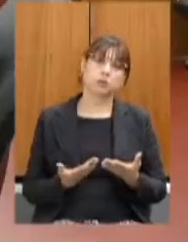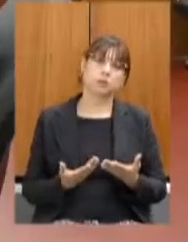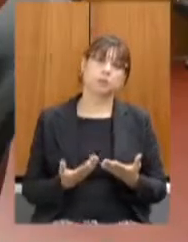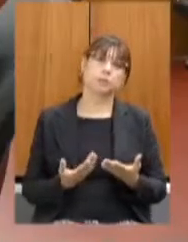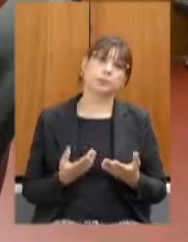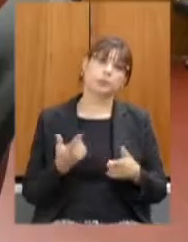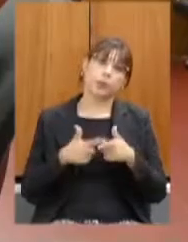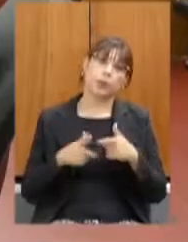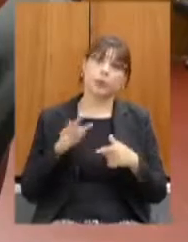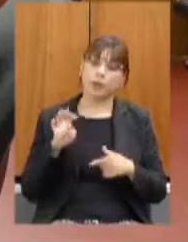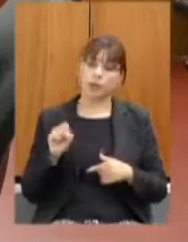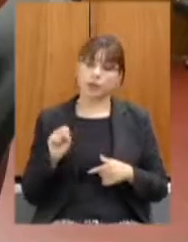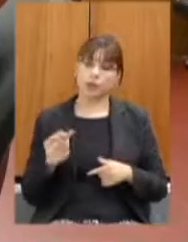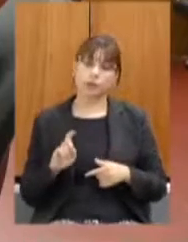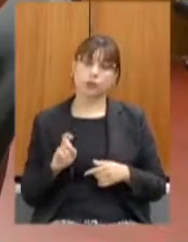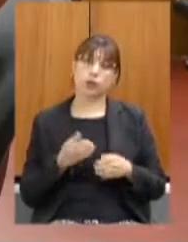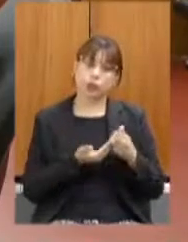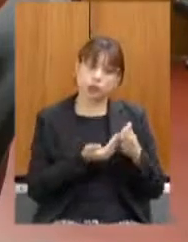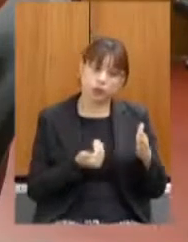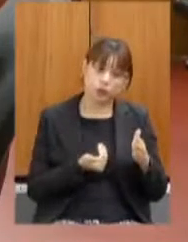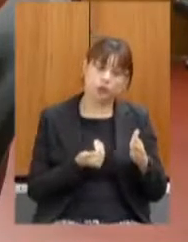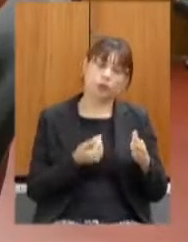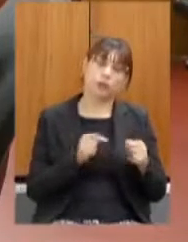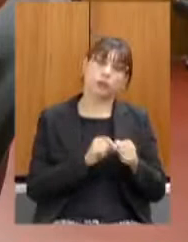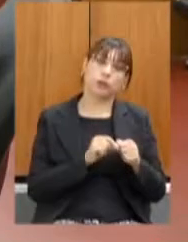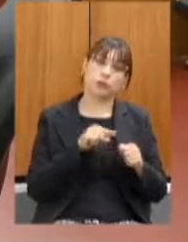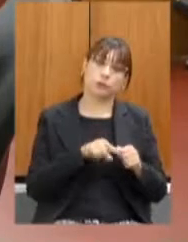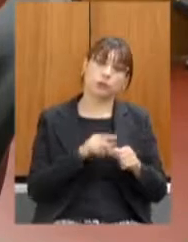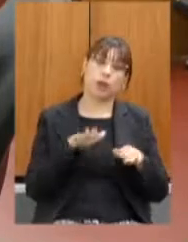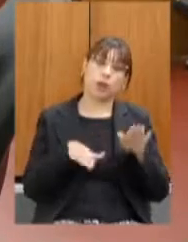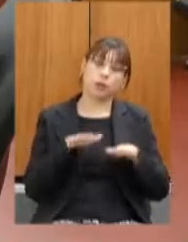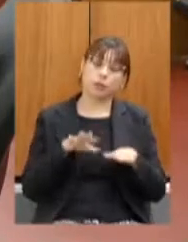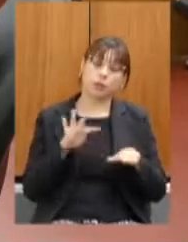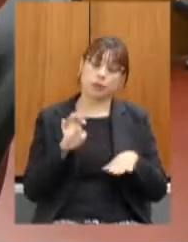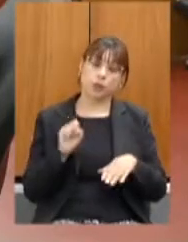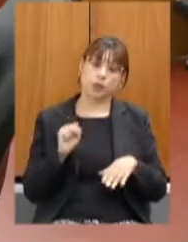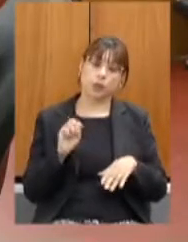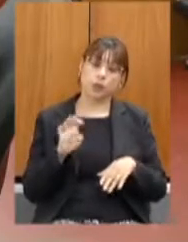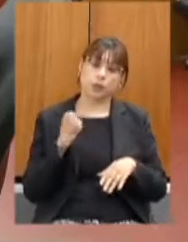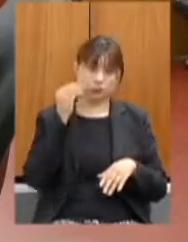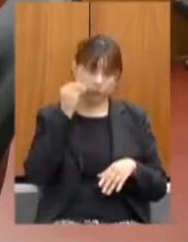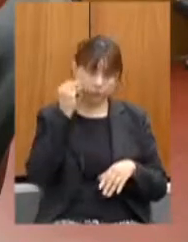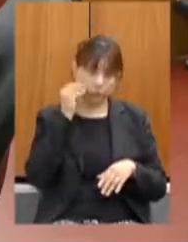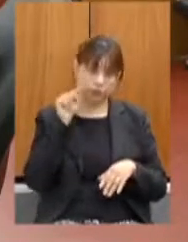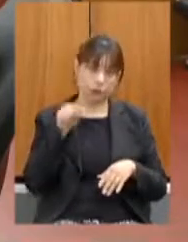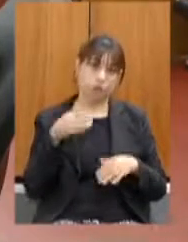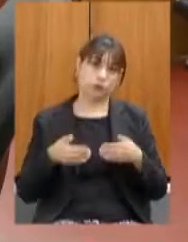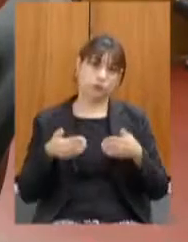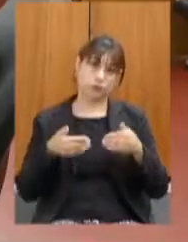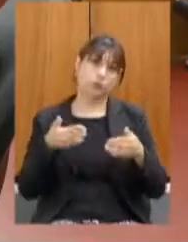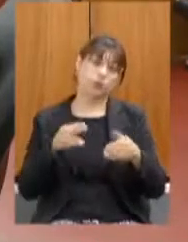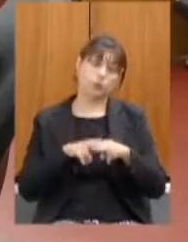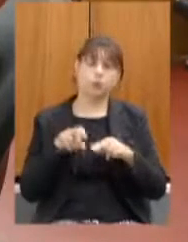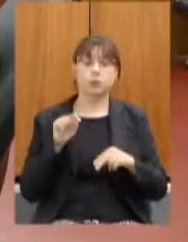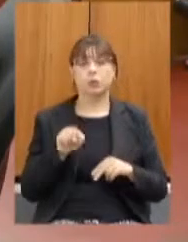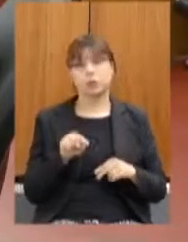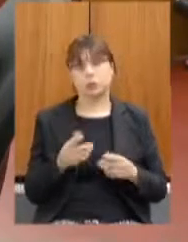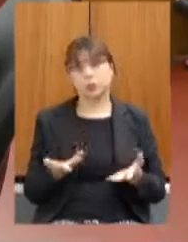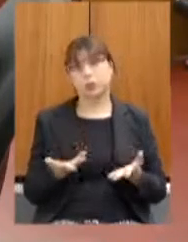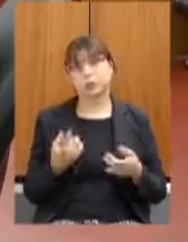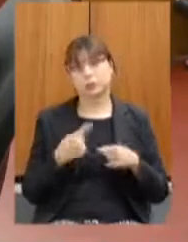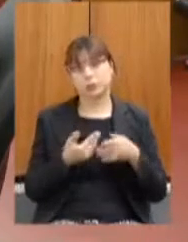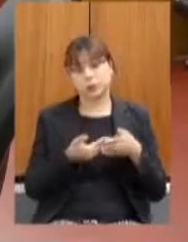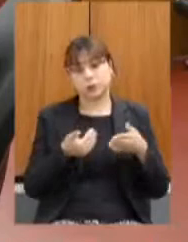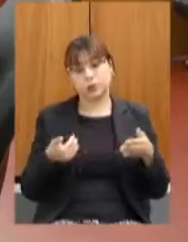então era na extração é provável que esses testes do ministério eles estejam nesse sentido por causa que a